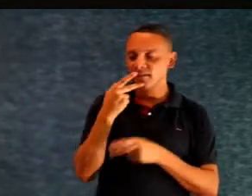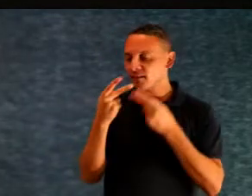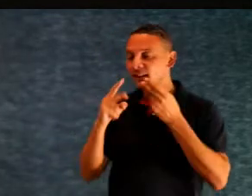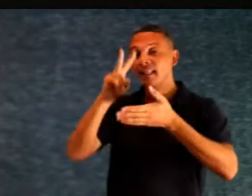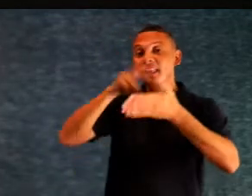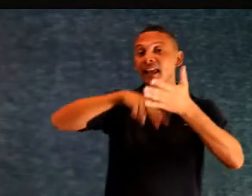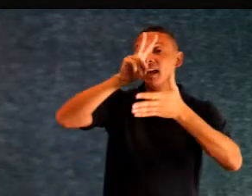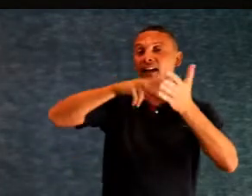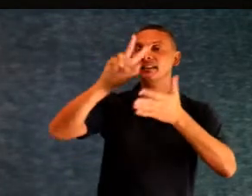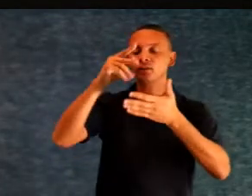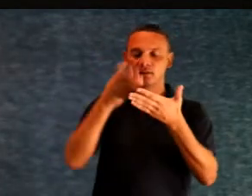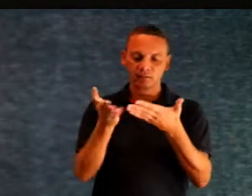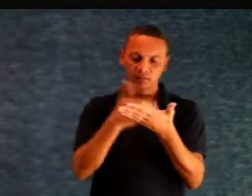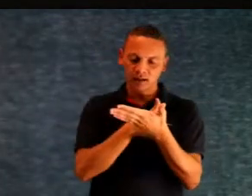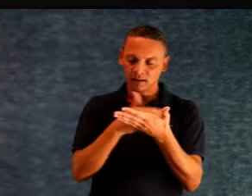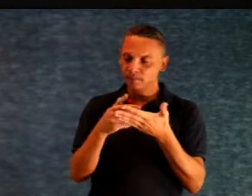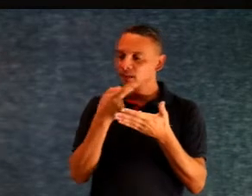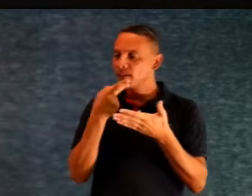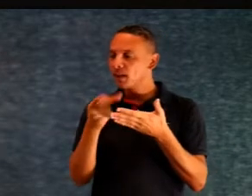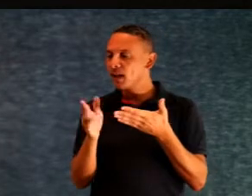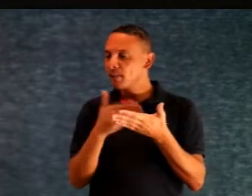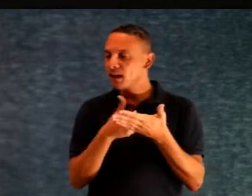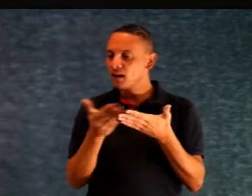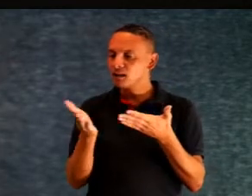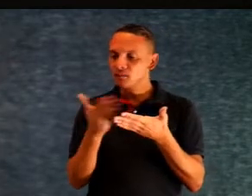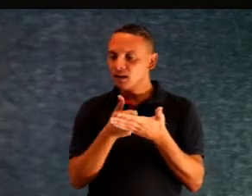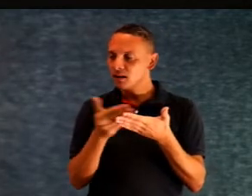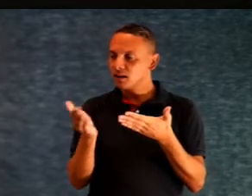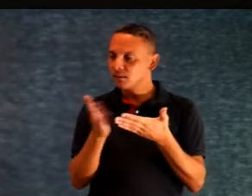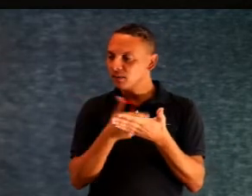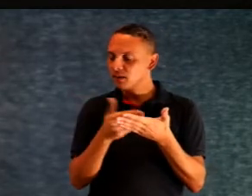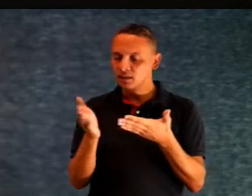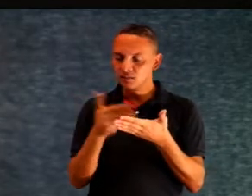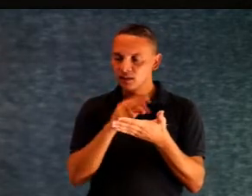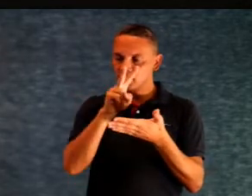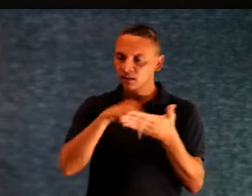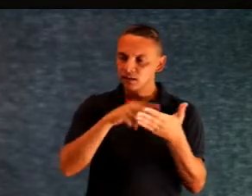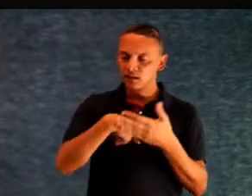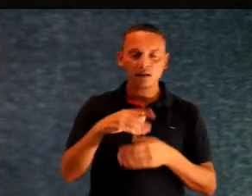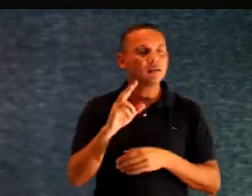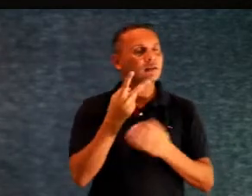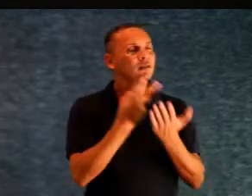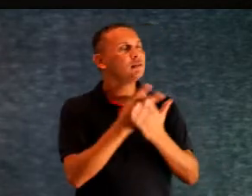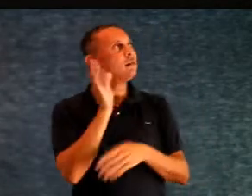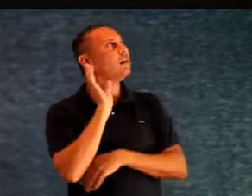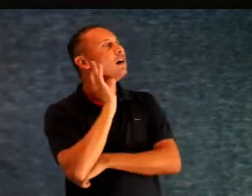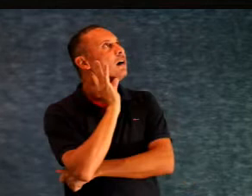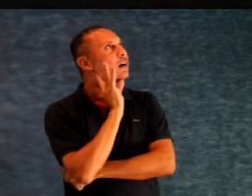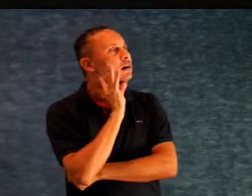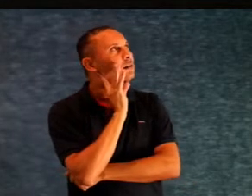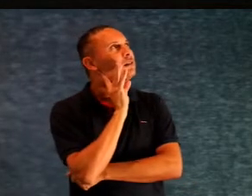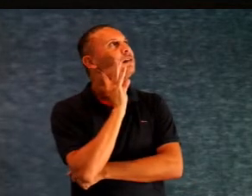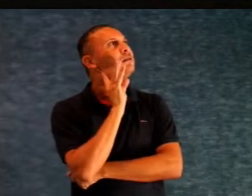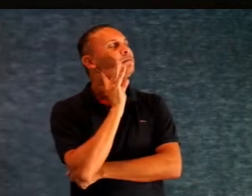na época da Maria Julieta criança, era um livro que milhões de crianças no Brasil leram, de um autor